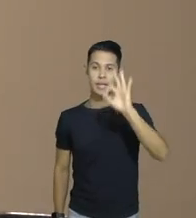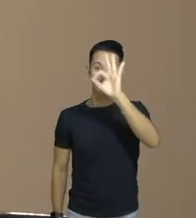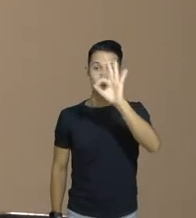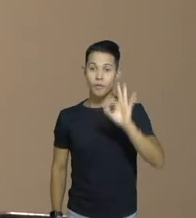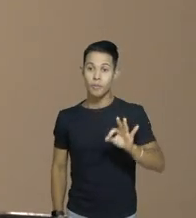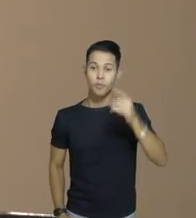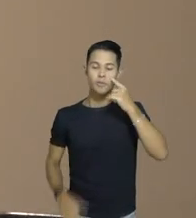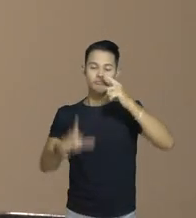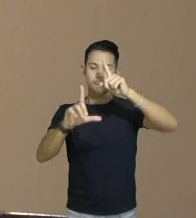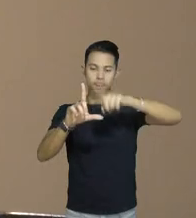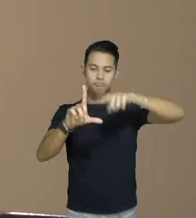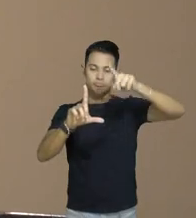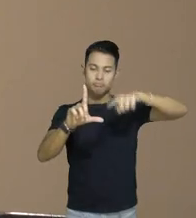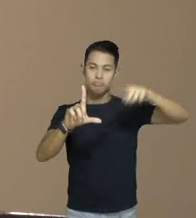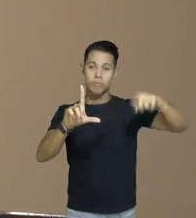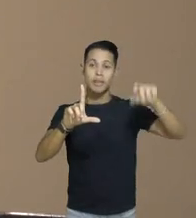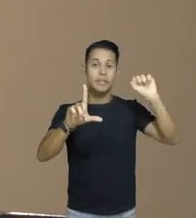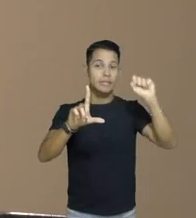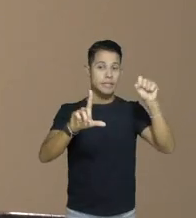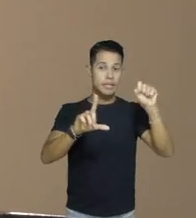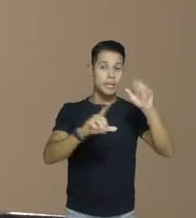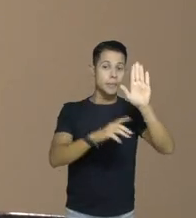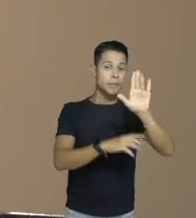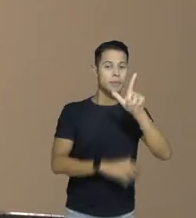estatística, sim. Mas tem TDAH.